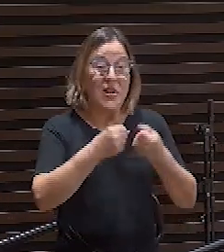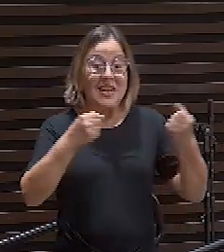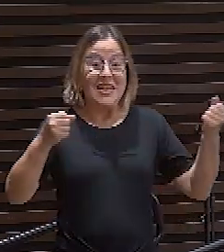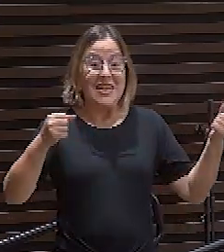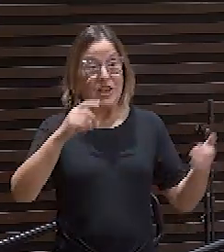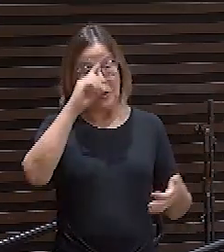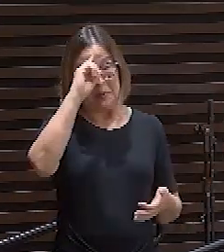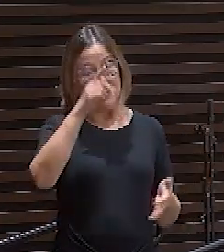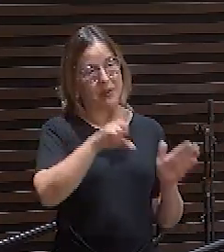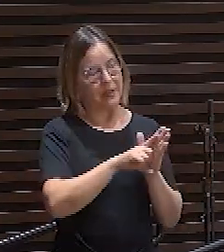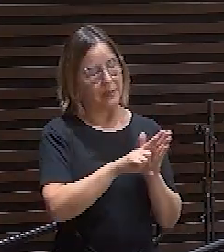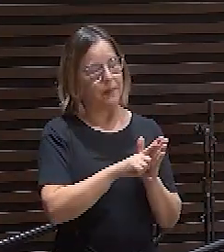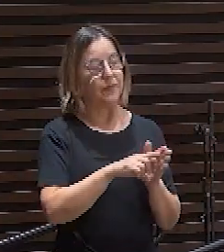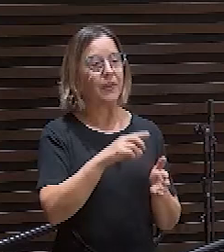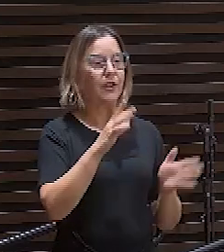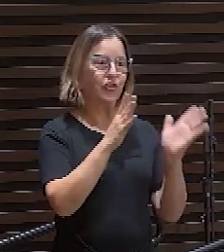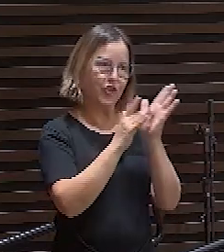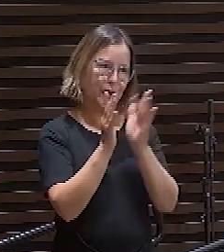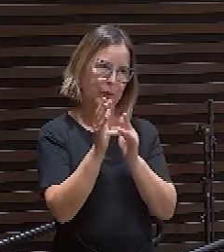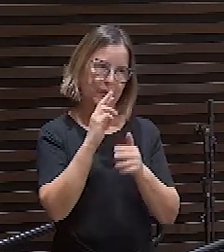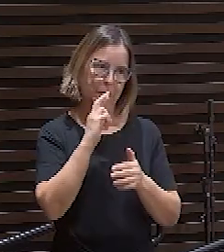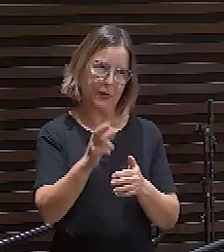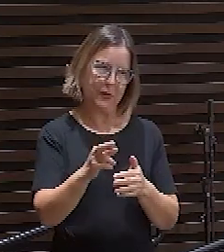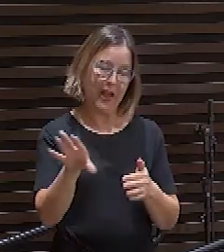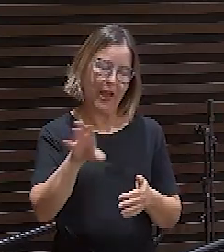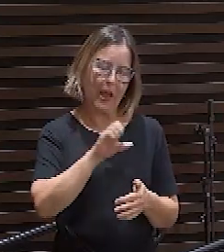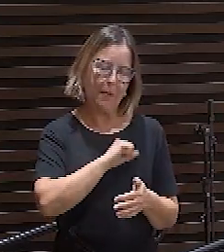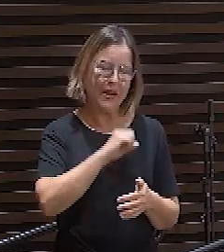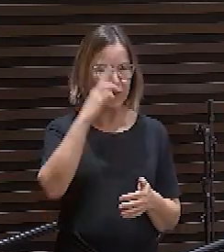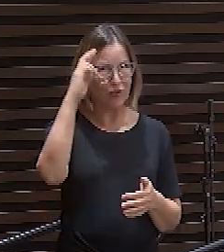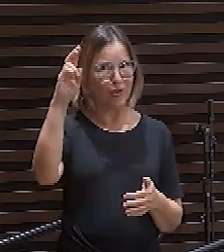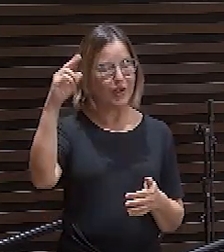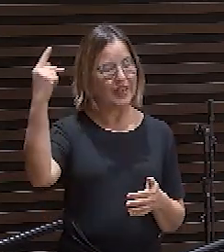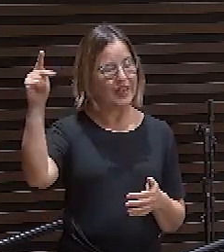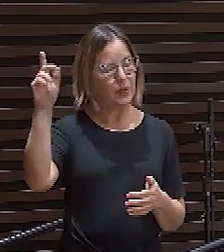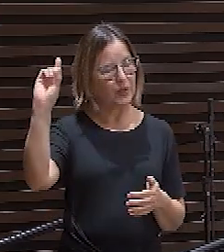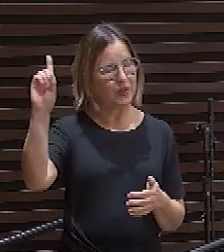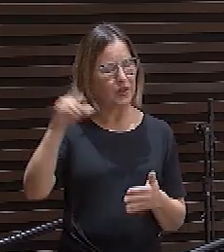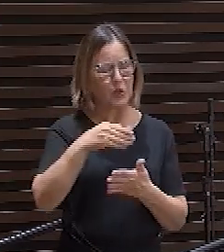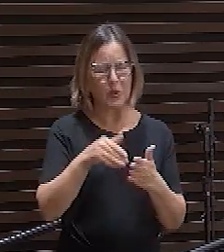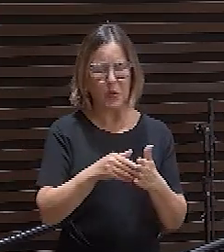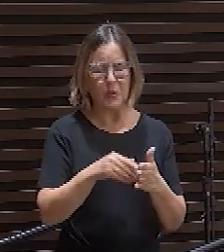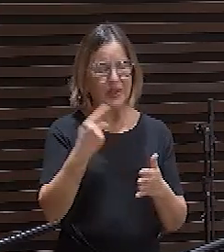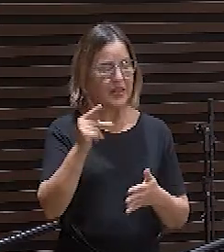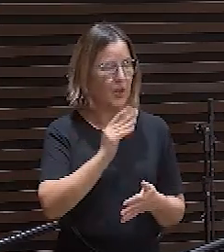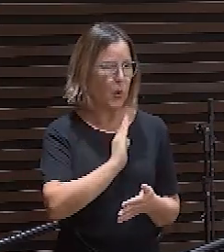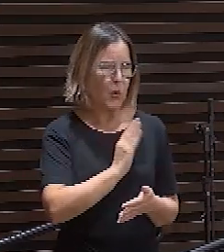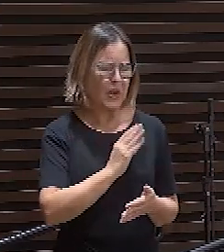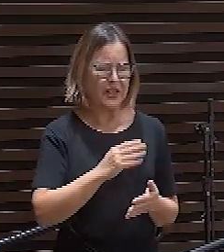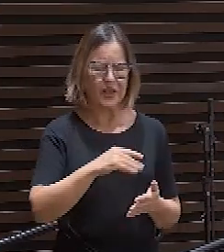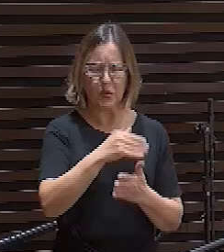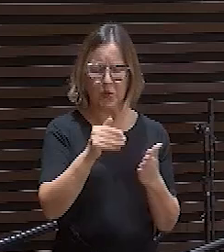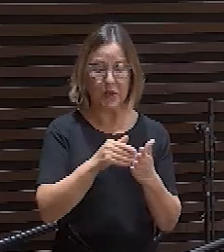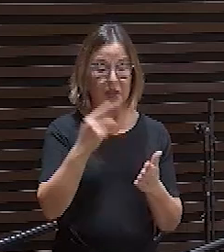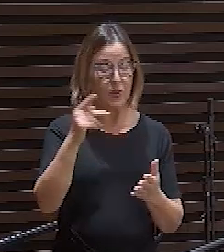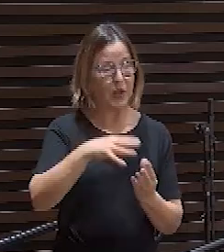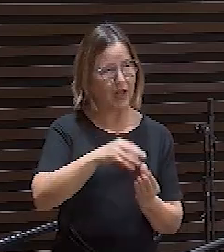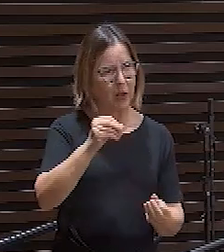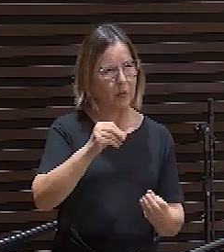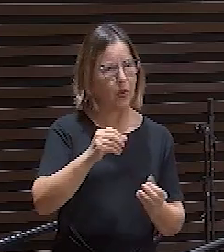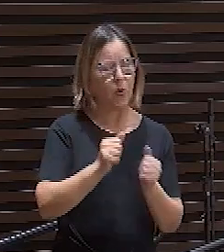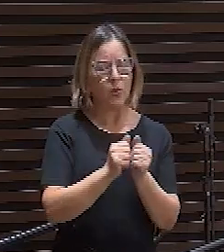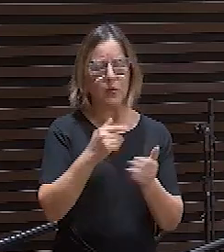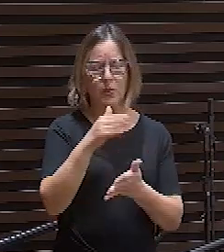Jesus: amarás o Senhor teu Deus de todo o teu coração, de toda a tua alma e com todo o